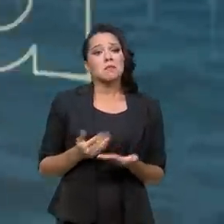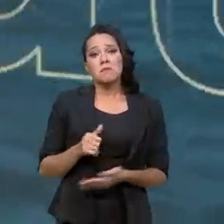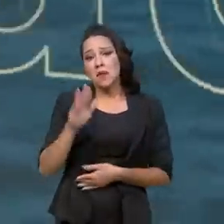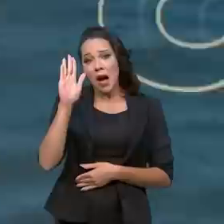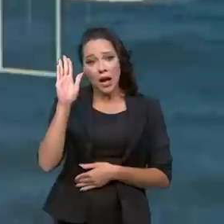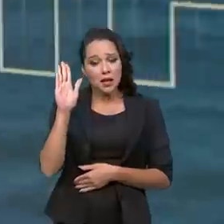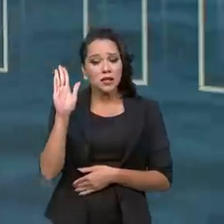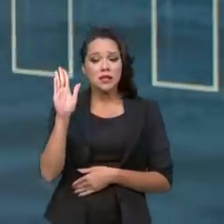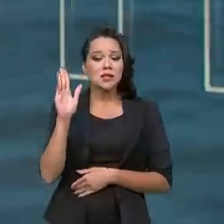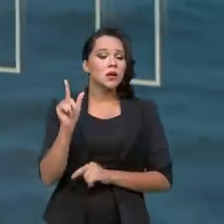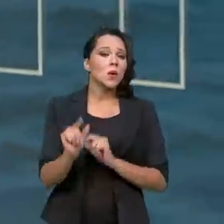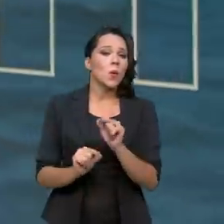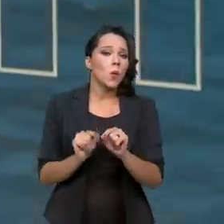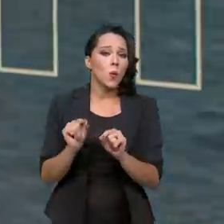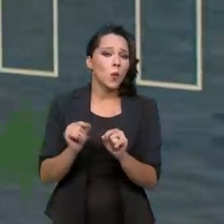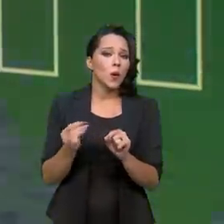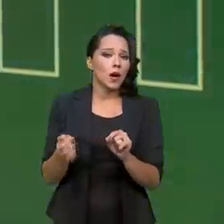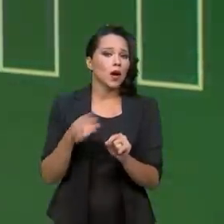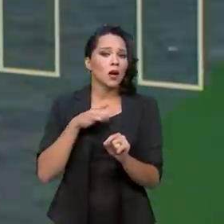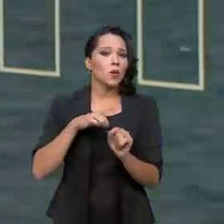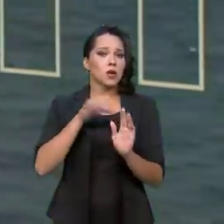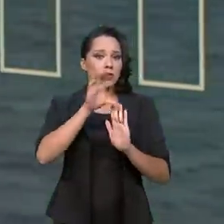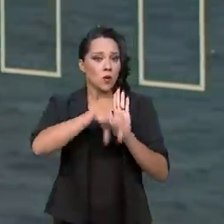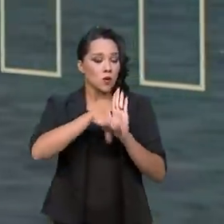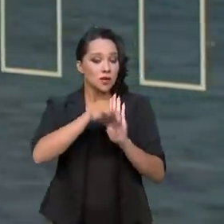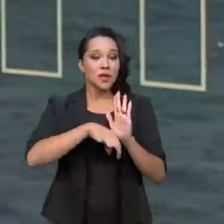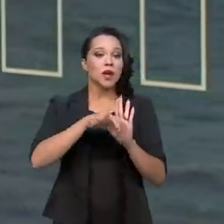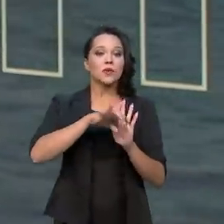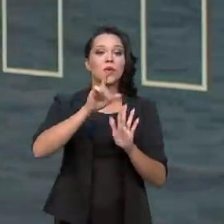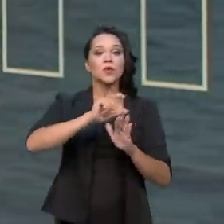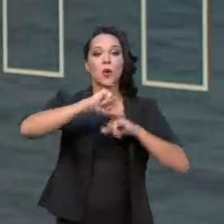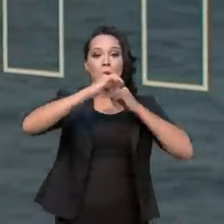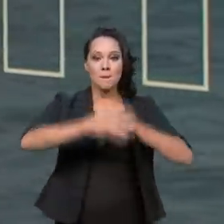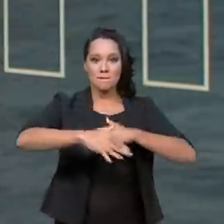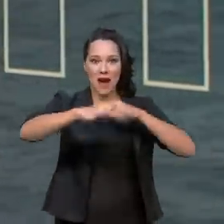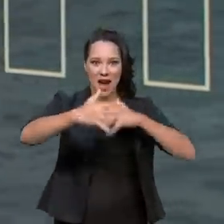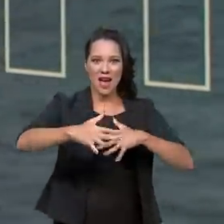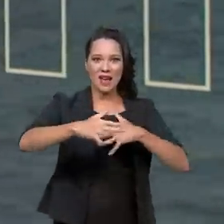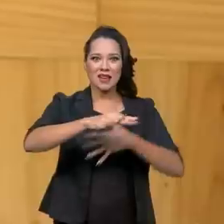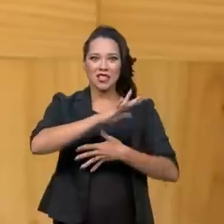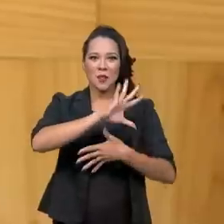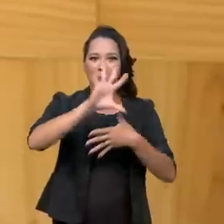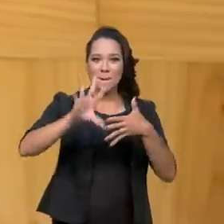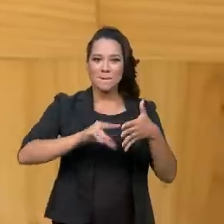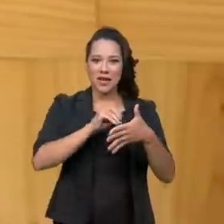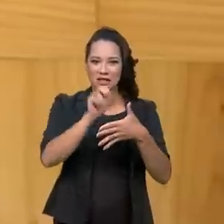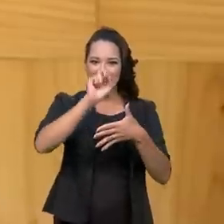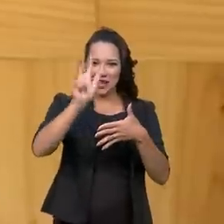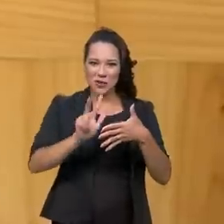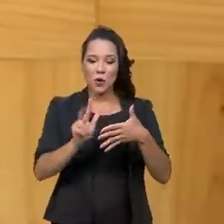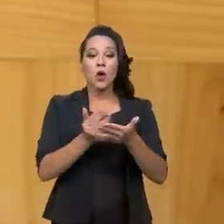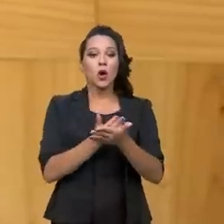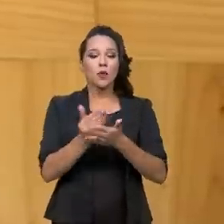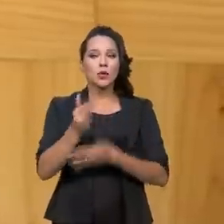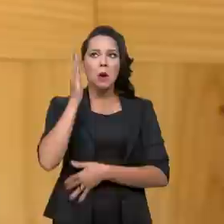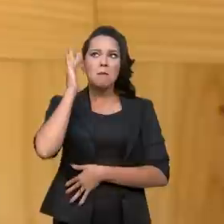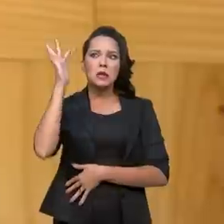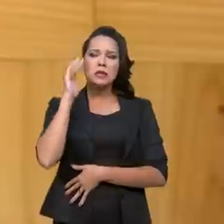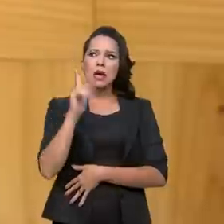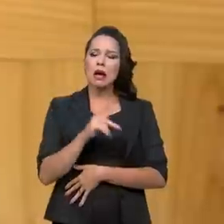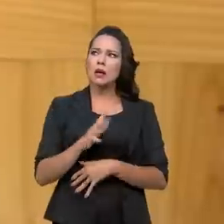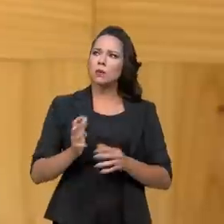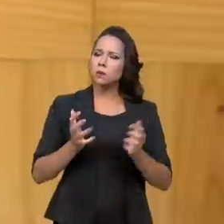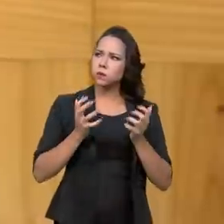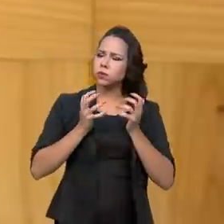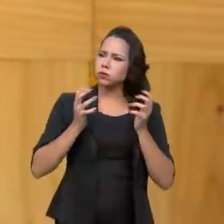mais, com esse conceito da Amazônia Azul, nós fomos começando a pensar na quantidade de riquezas